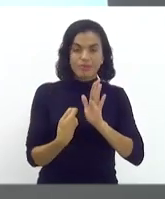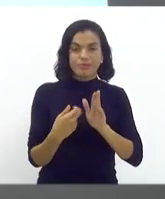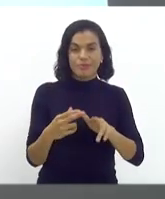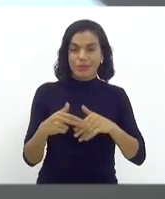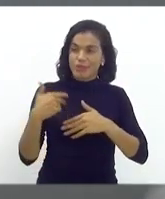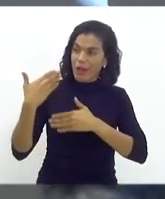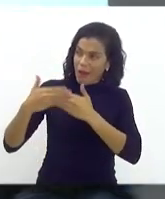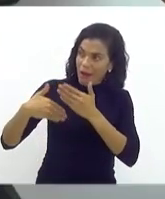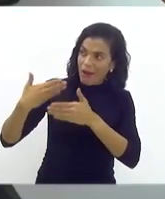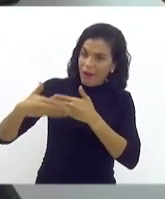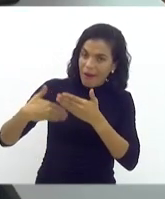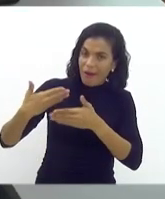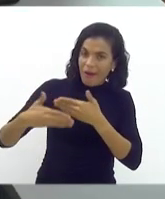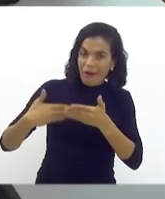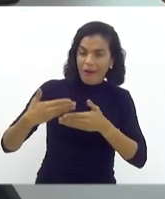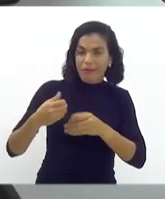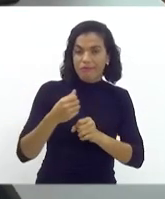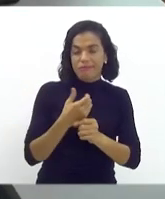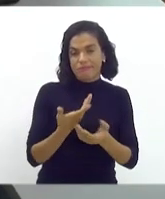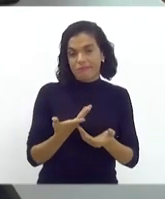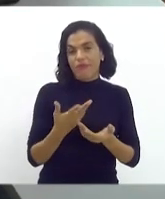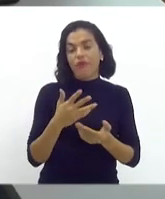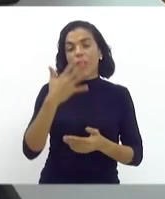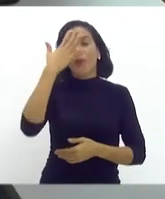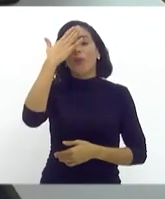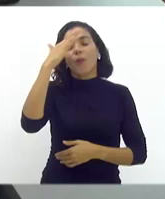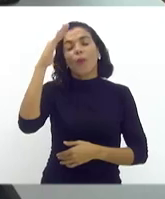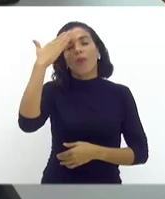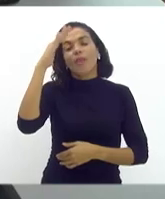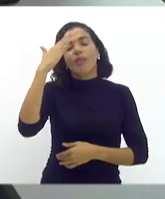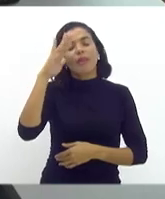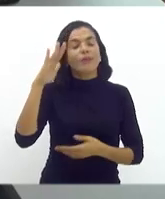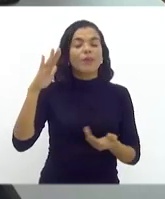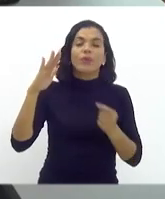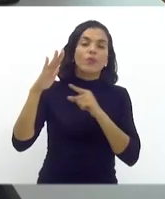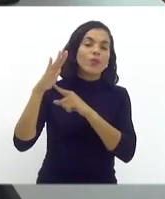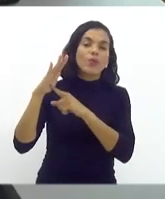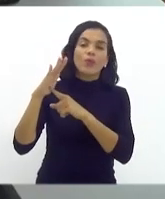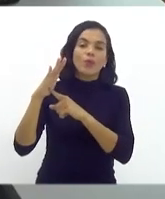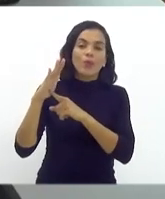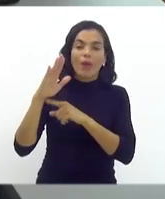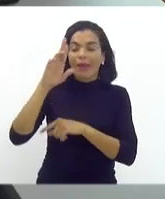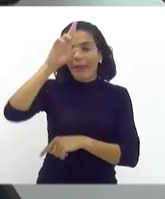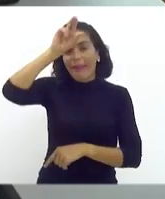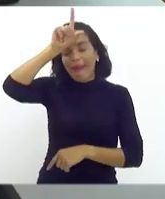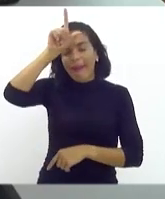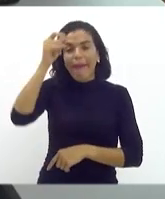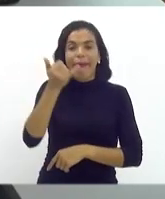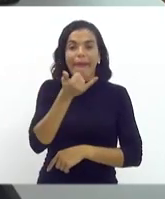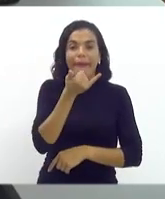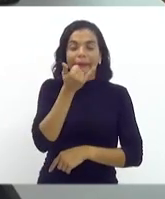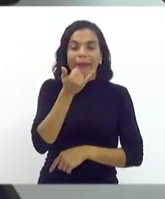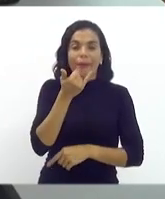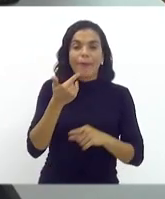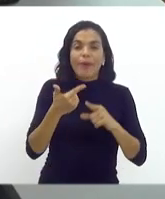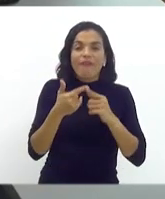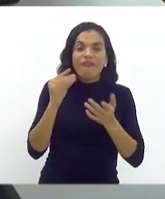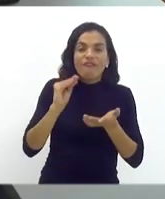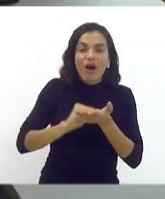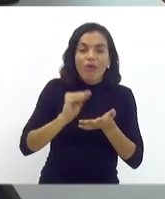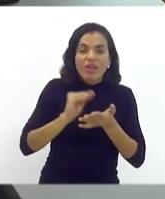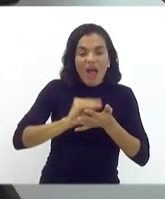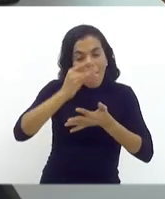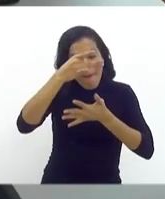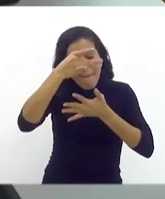muito tempo né ela foi uma interpretação é que equivocada por não observar as